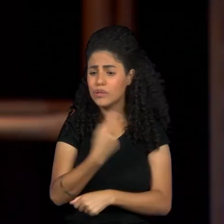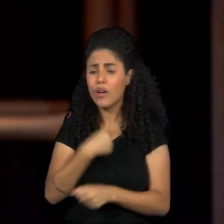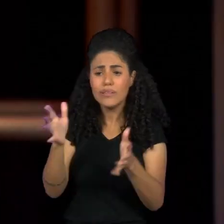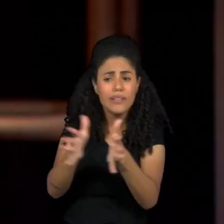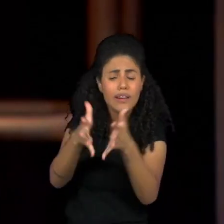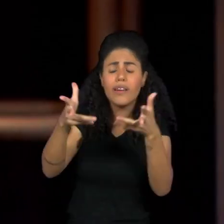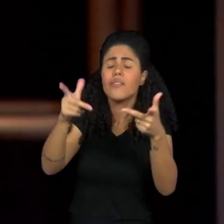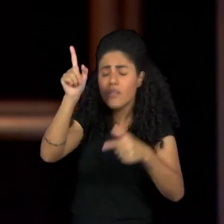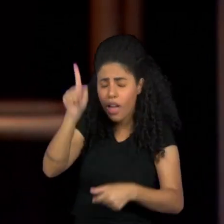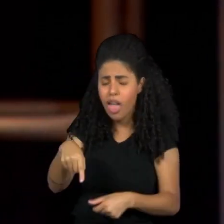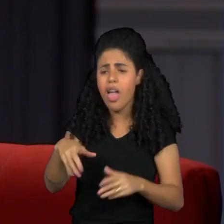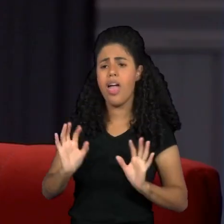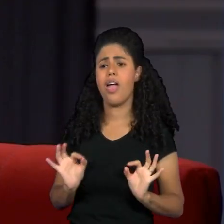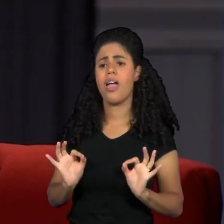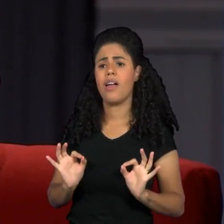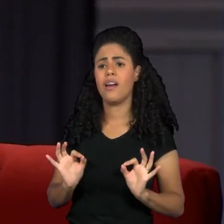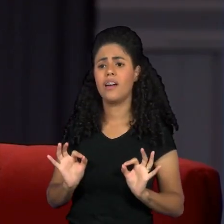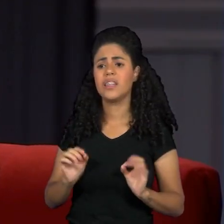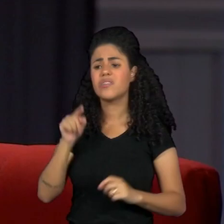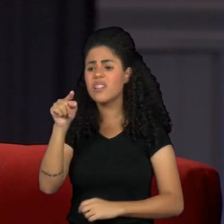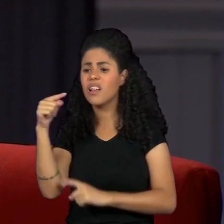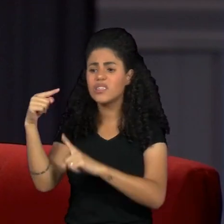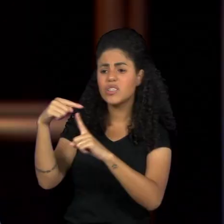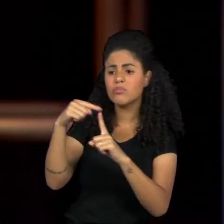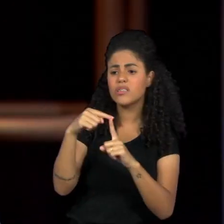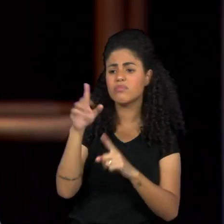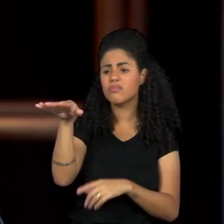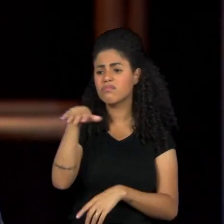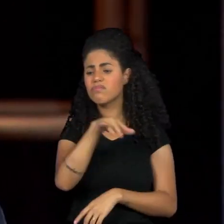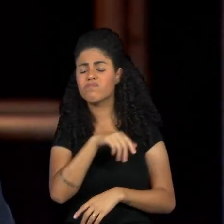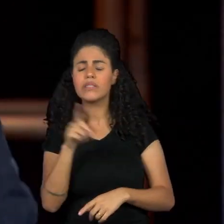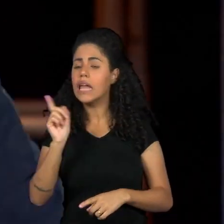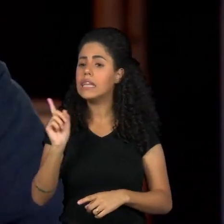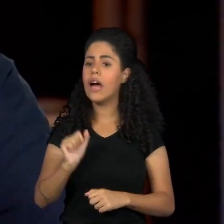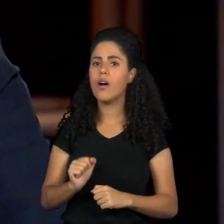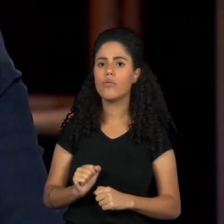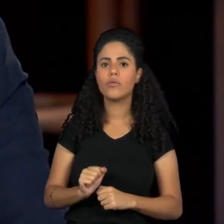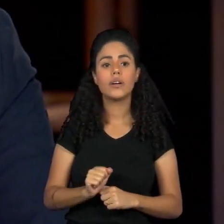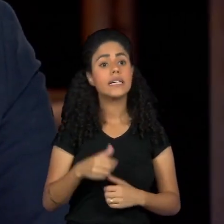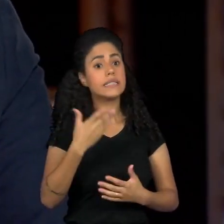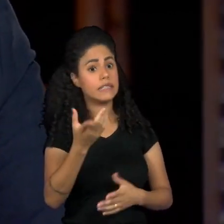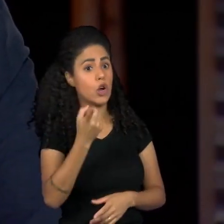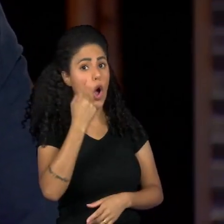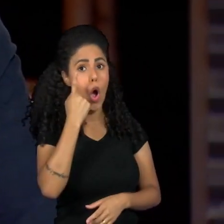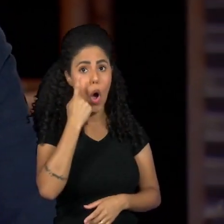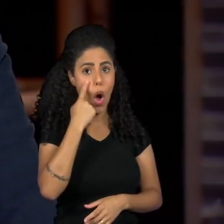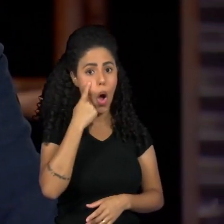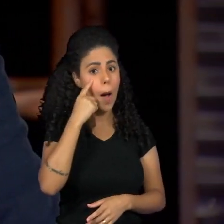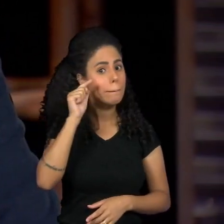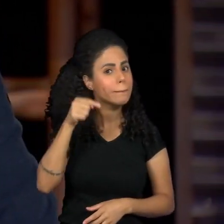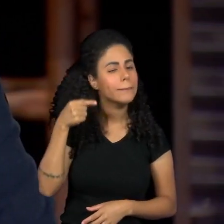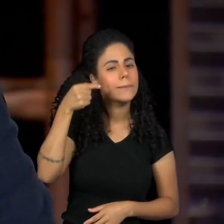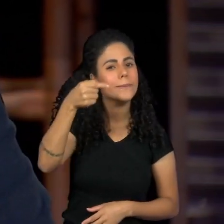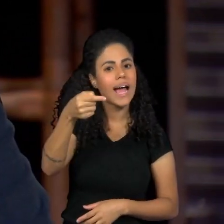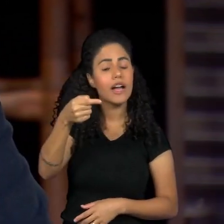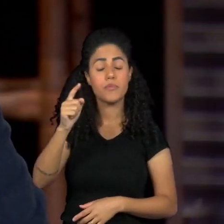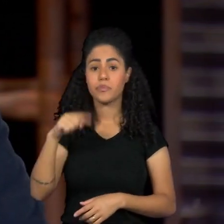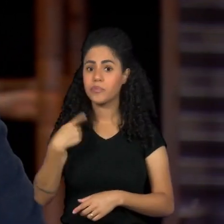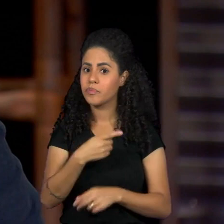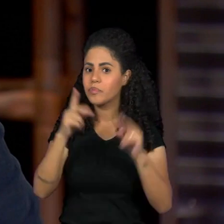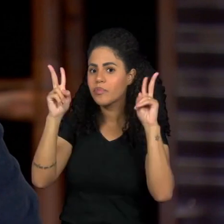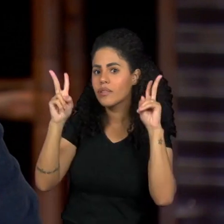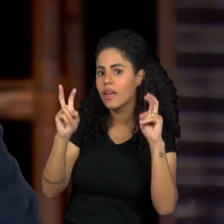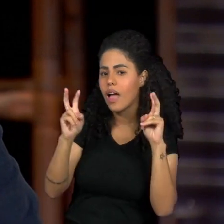Claro. mas não coloque essa carga em cima de nós. Não coloquem. E olha, no próximo bloco nós vamos falar de